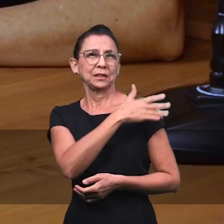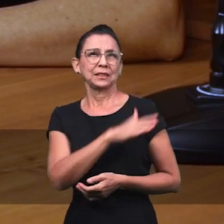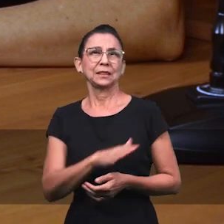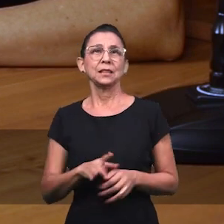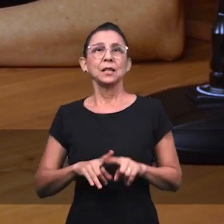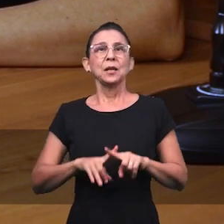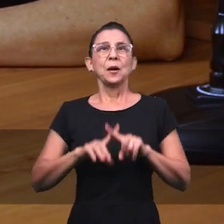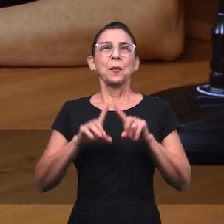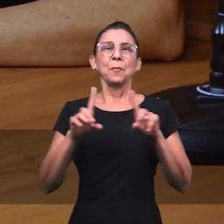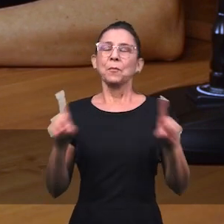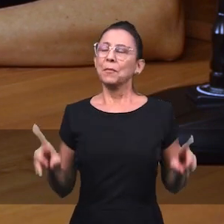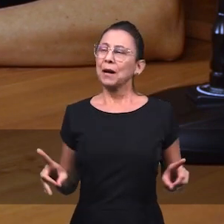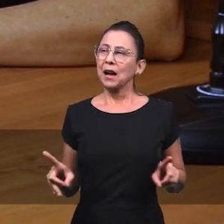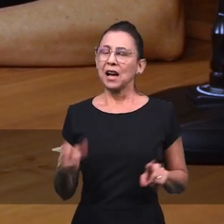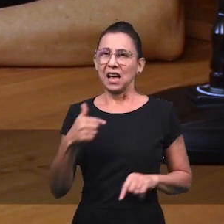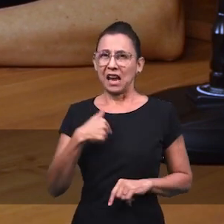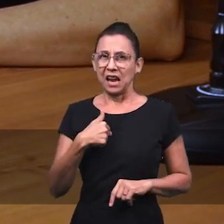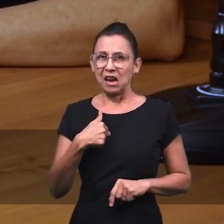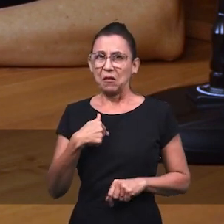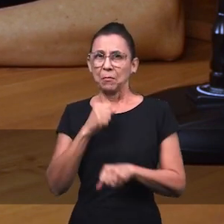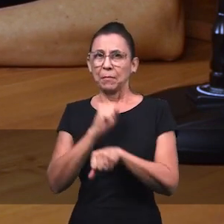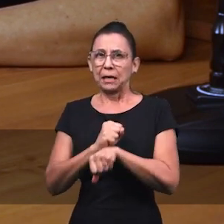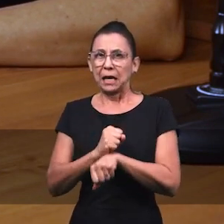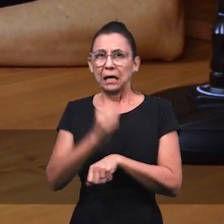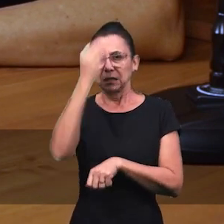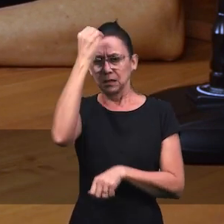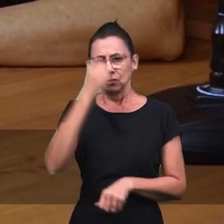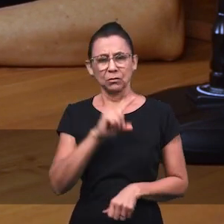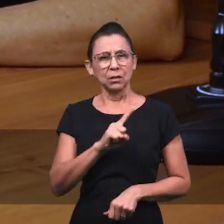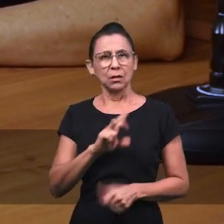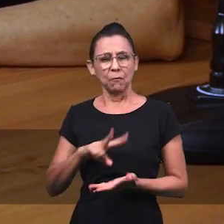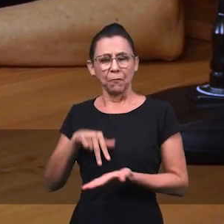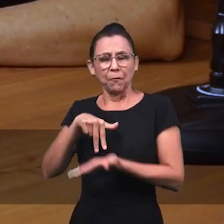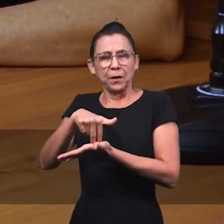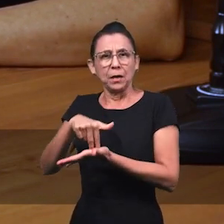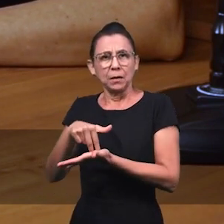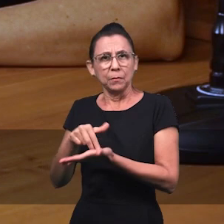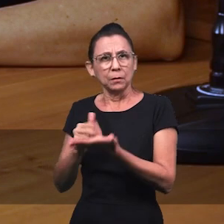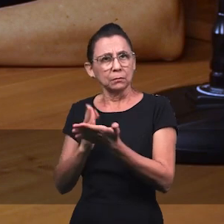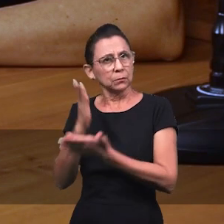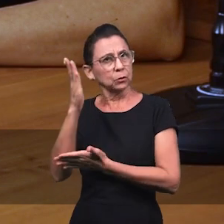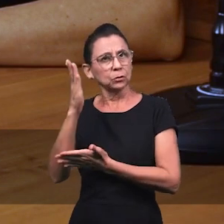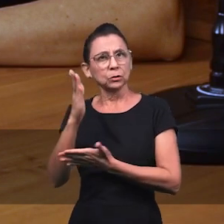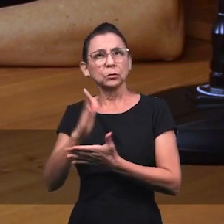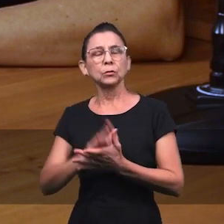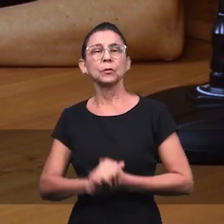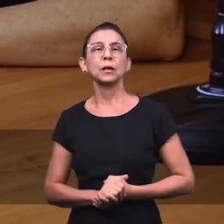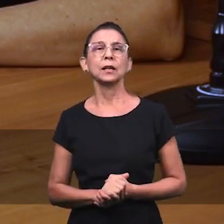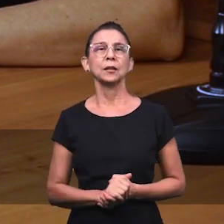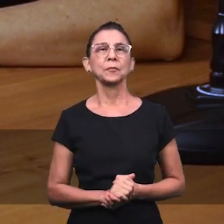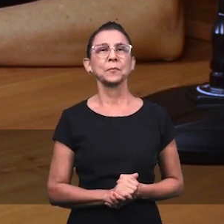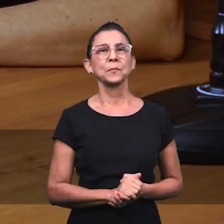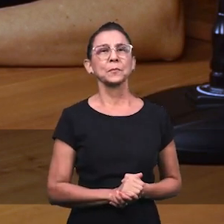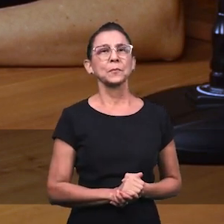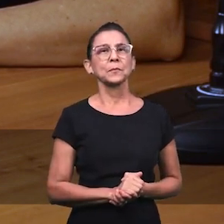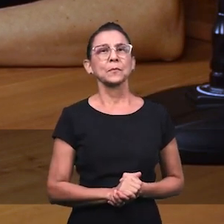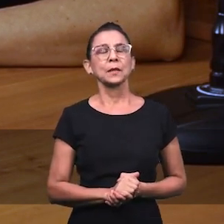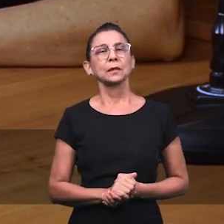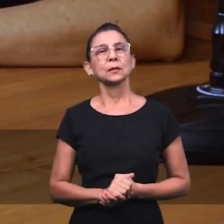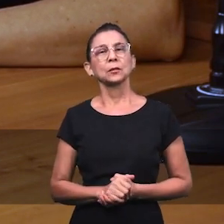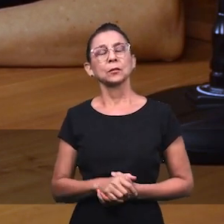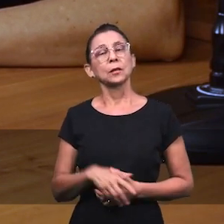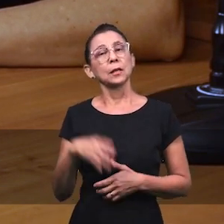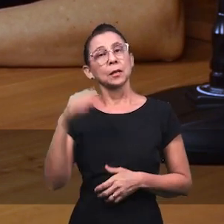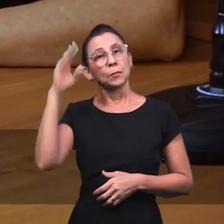não é momento de parar, é momento de seguir. Principalmente do Senhor, porque o Senhor sempre está ao meu lado, tem uma